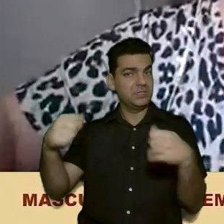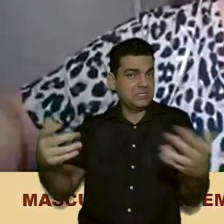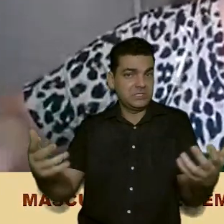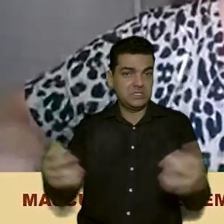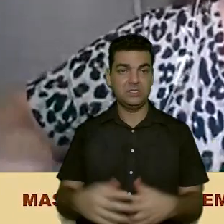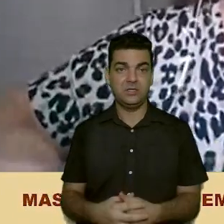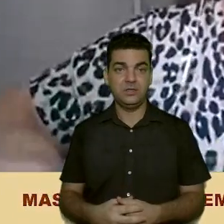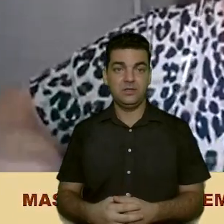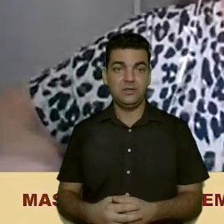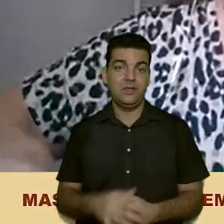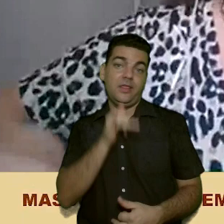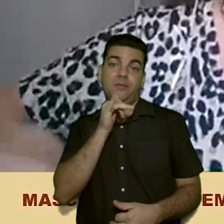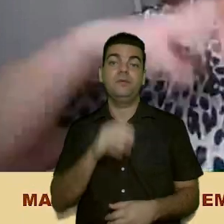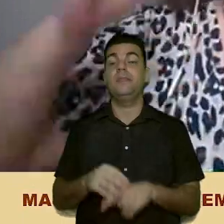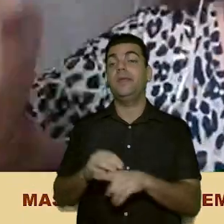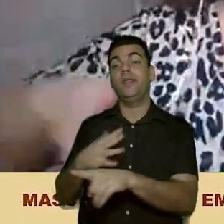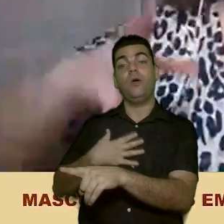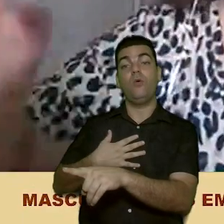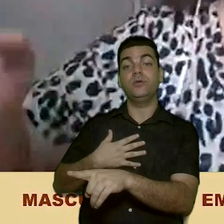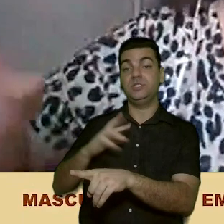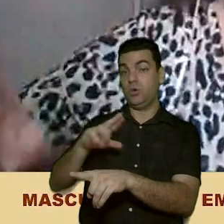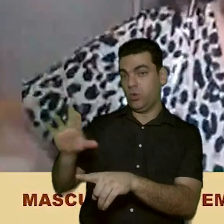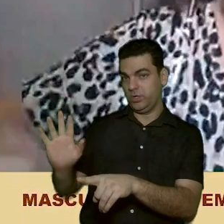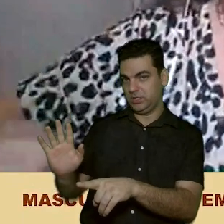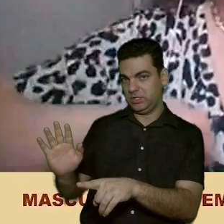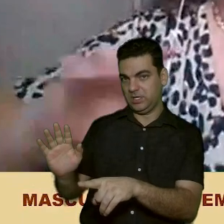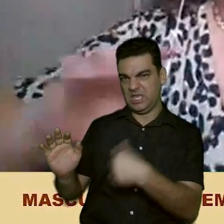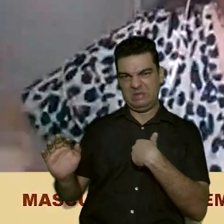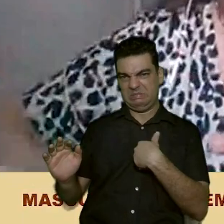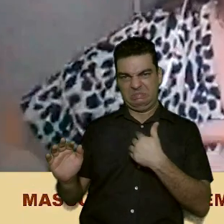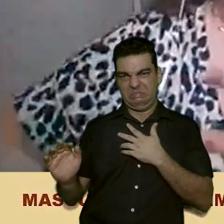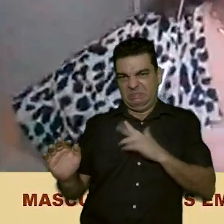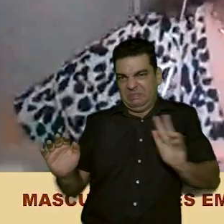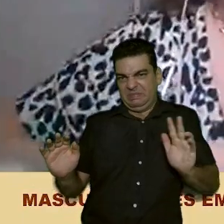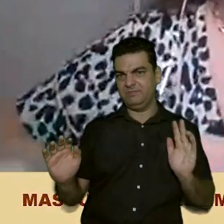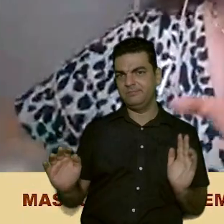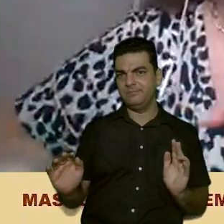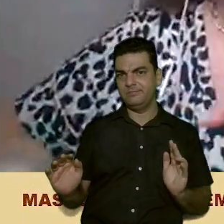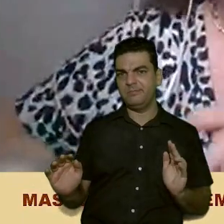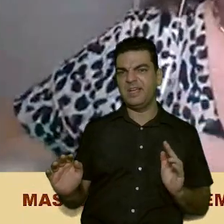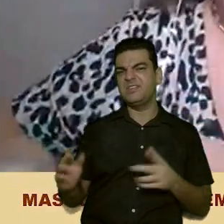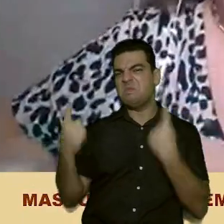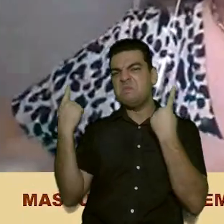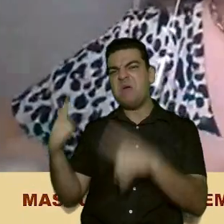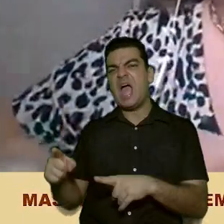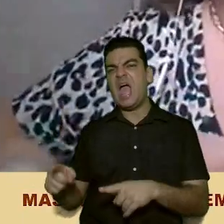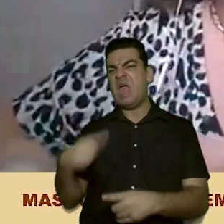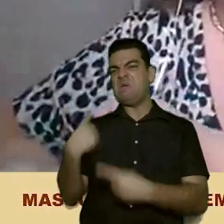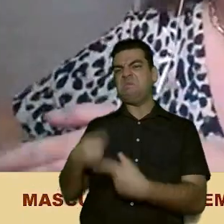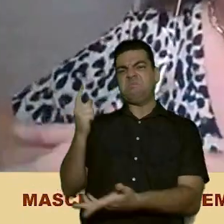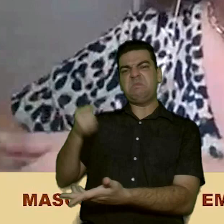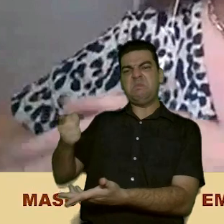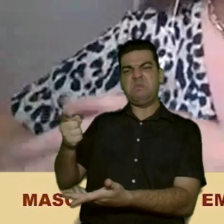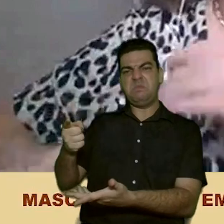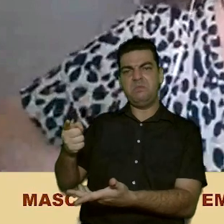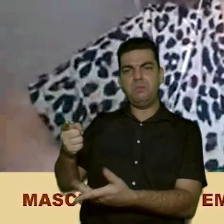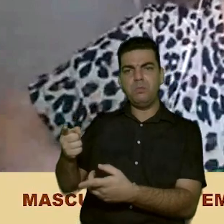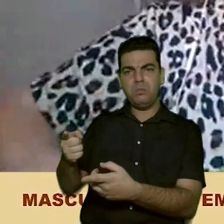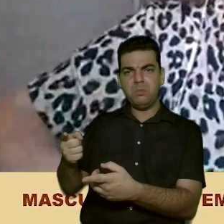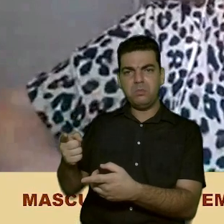não necessariamente gosta. Coisas, tô falando qualquer coisa, né? Gosta de, sei lá, Star Wars, você odeia. Não tô falando de coisas graves,